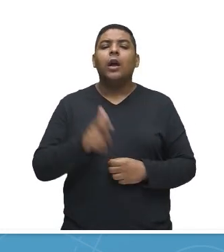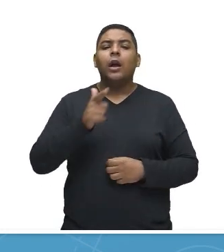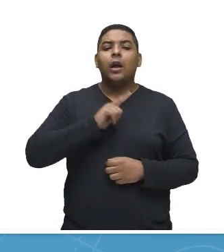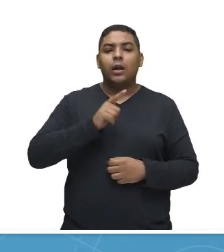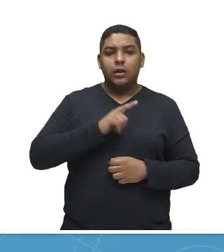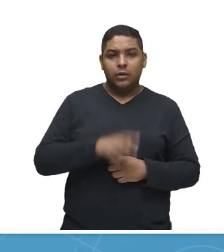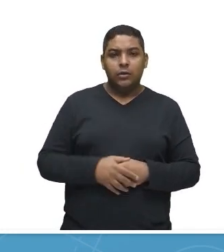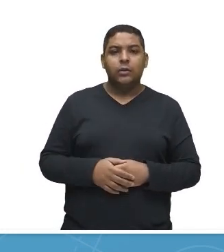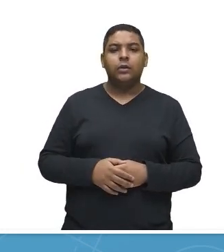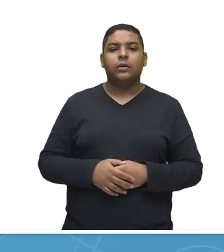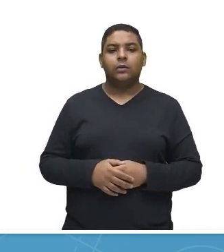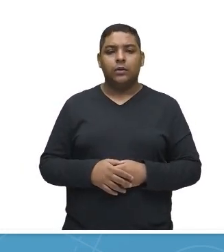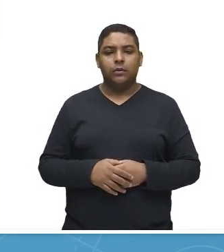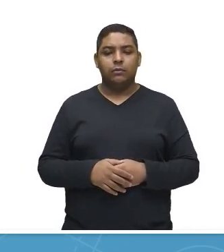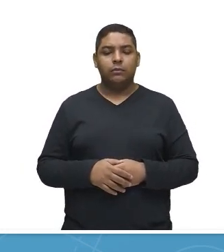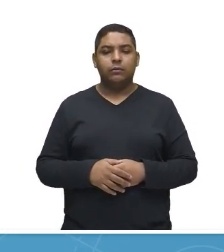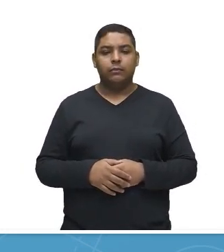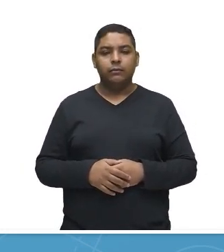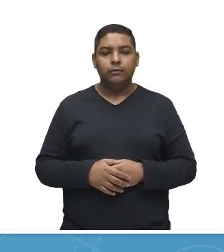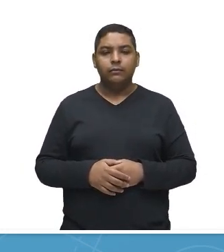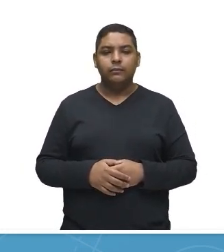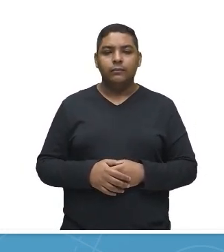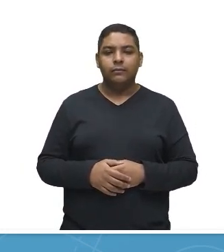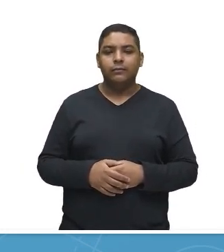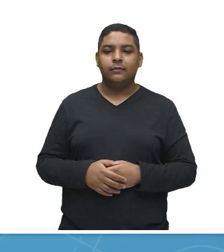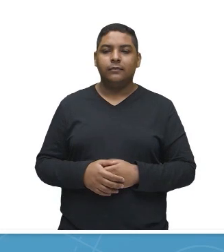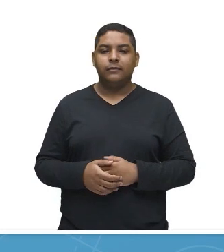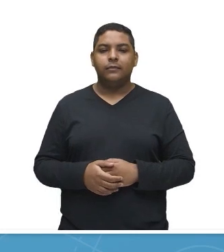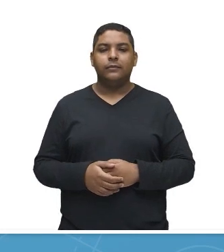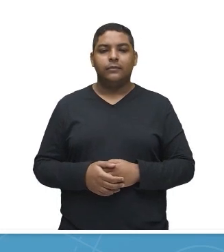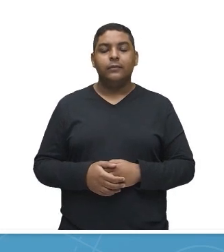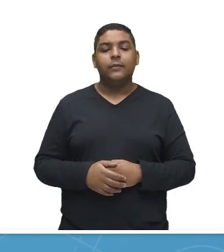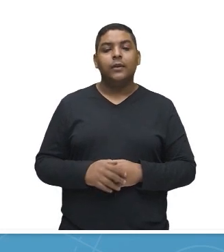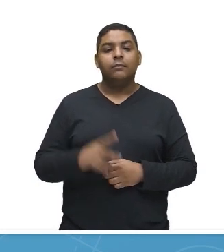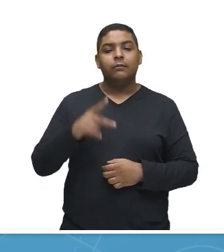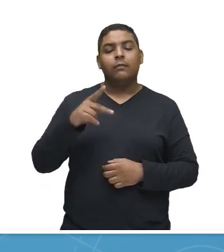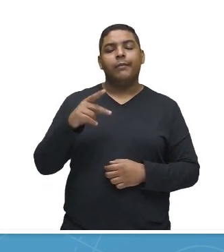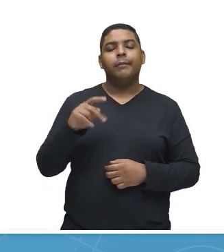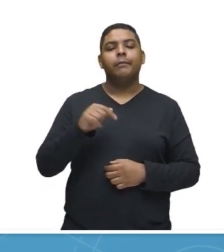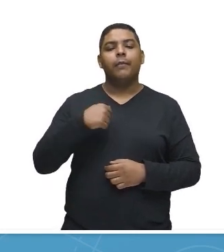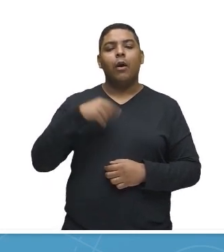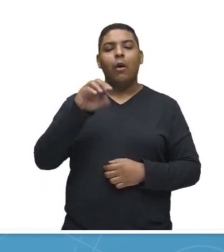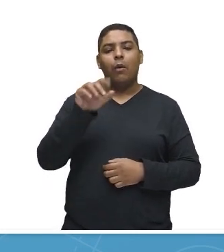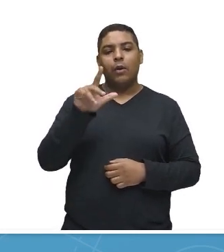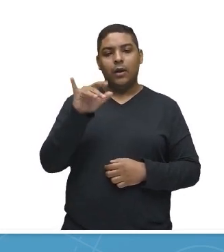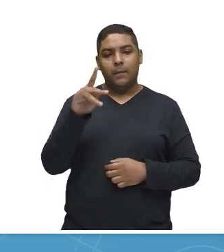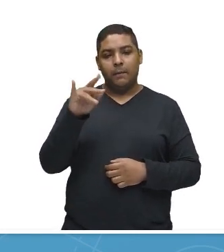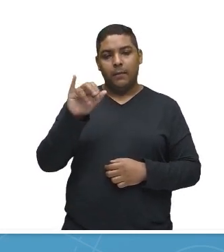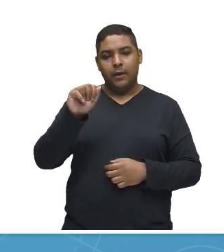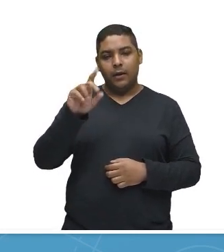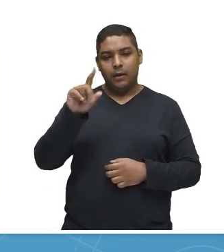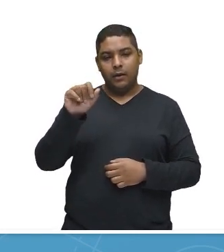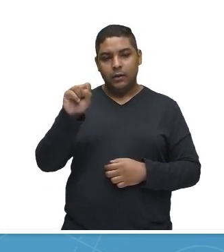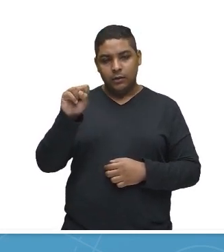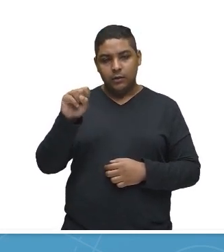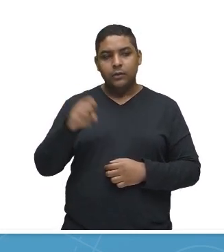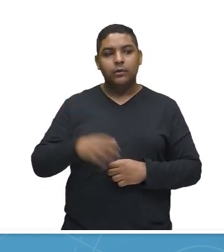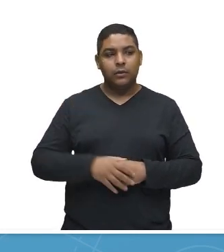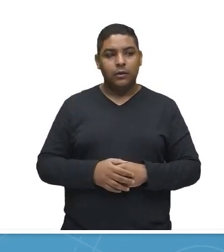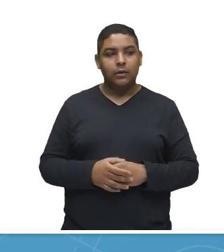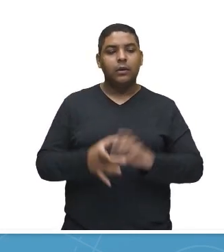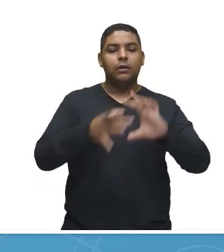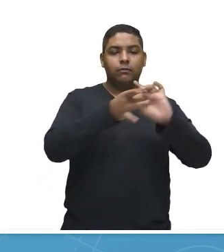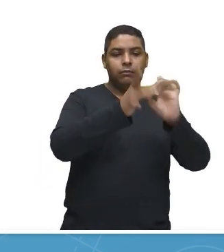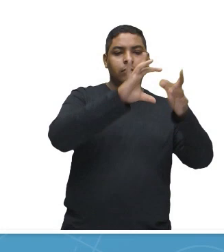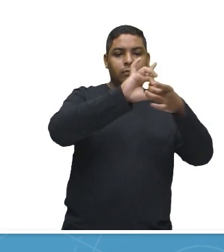Olímpicos de Inverno, os Jogos Olímpicos de Verão, as Paralimpíadas, vocês sabiam que nós também temos